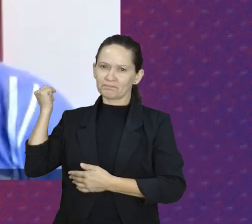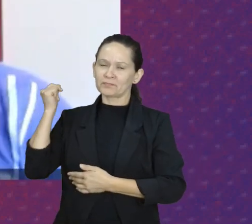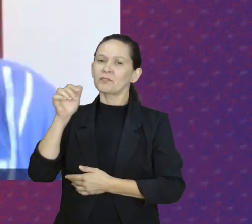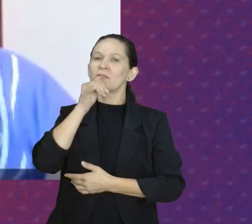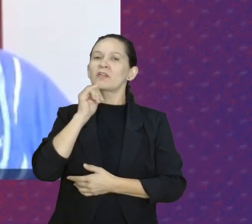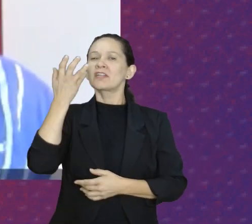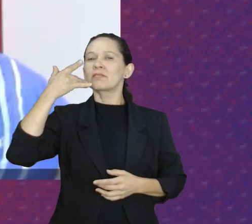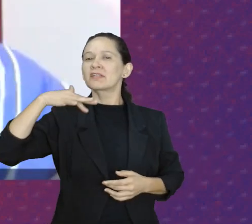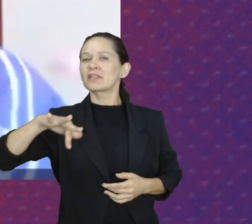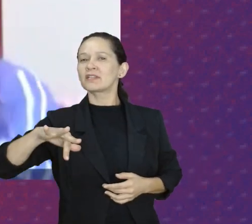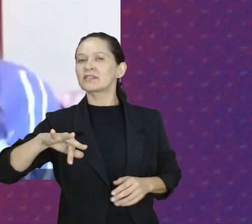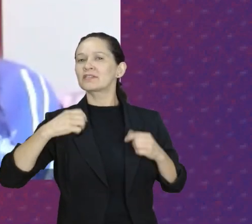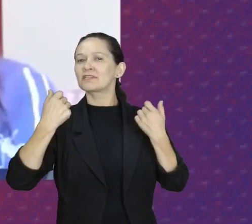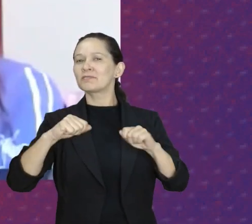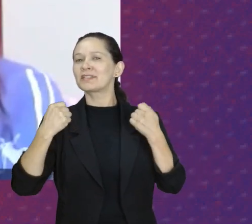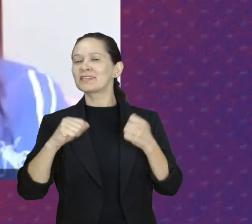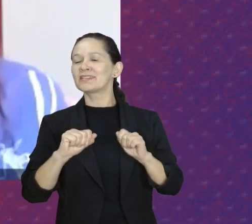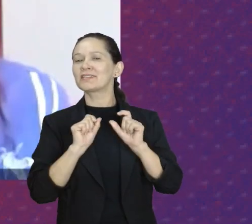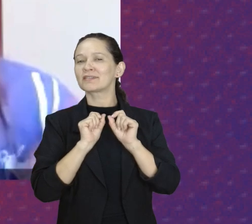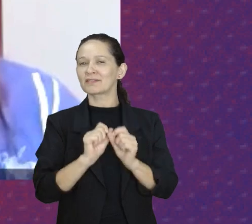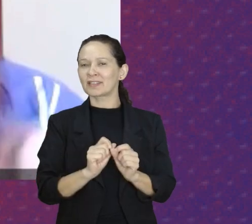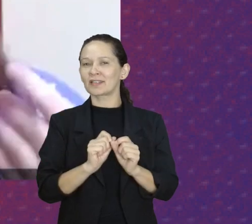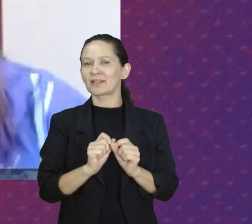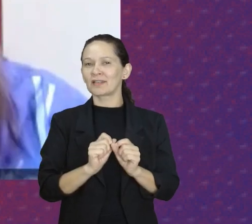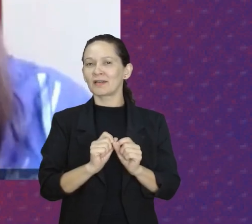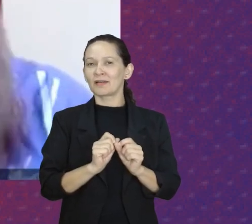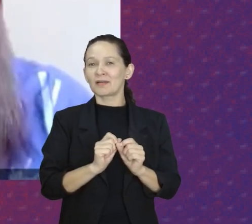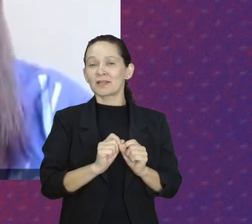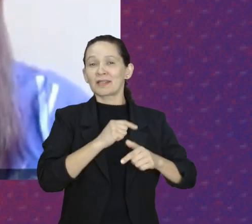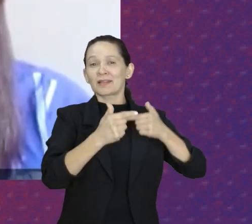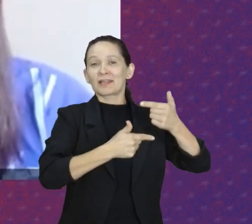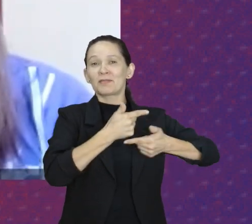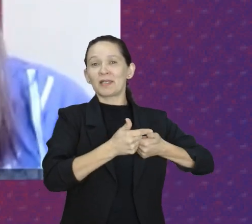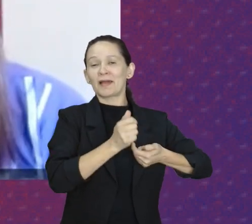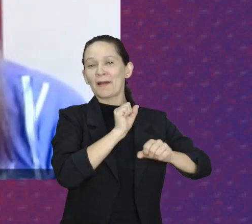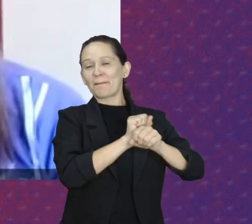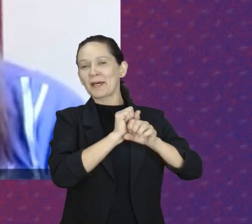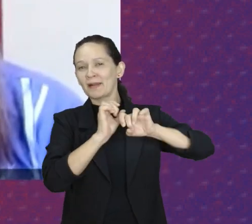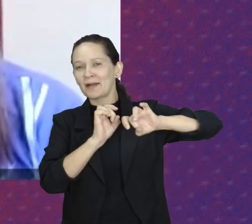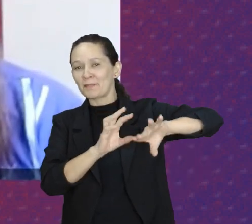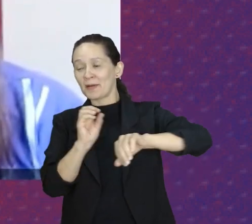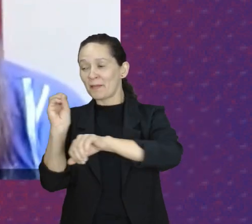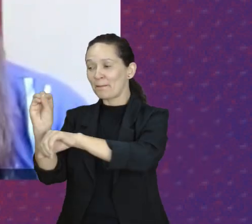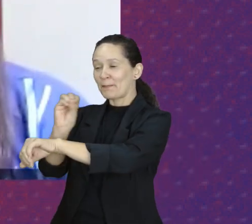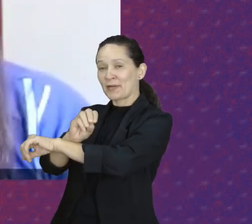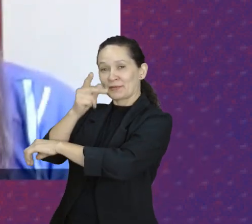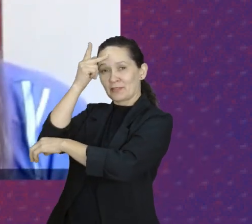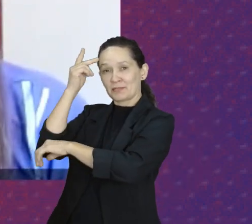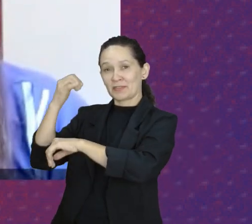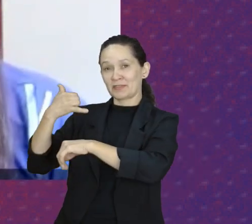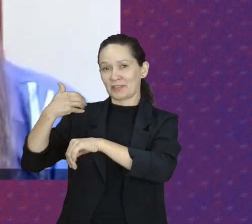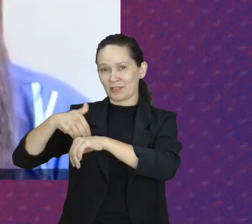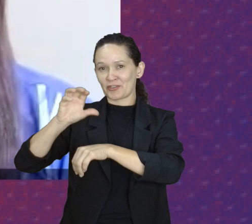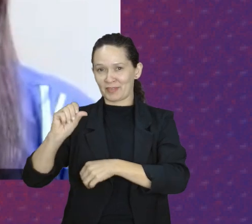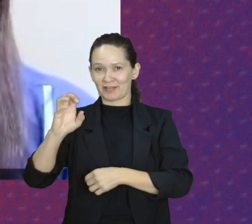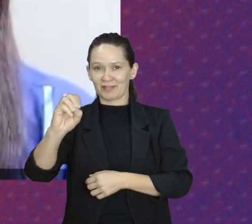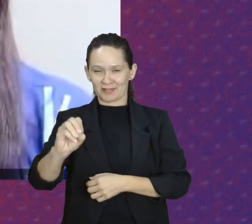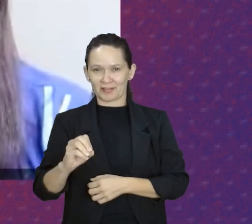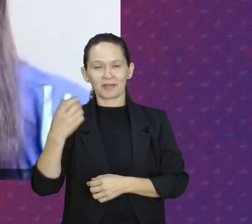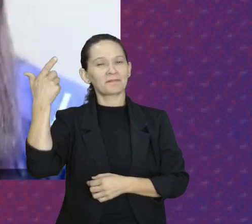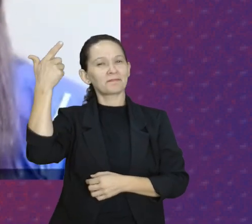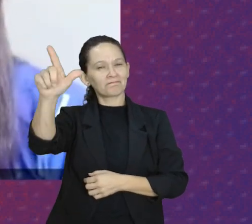das crianças, que precisam deixar o mercado de trabalho para apoiar o cuidado de uma pessoa idosa. Tem uma